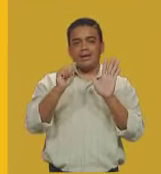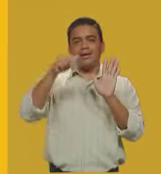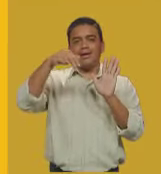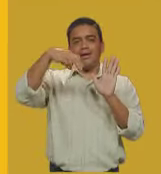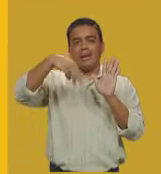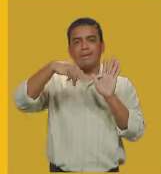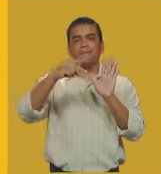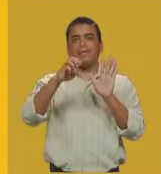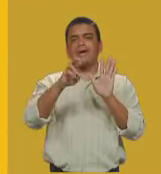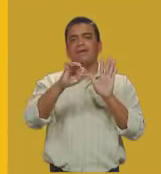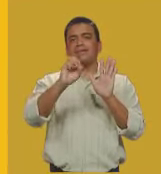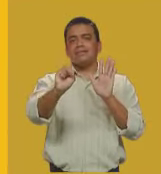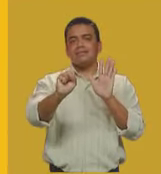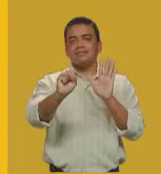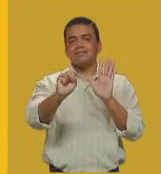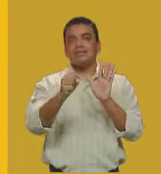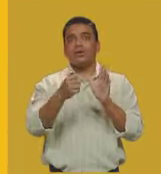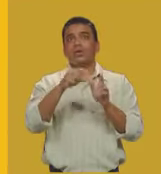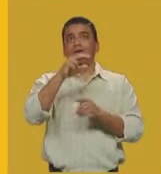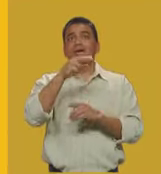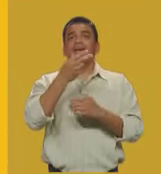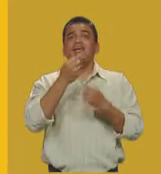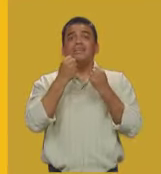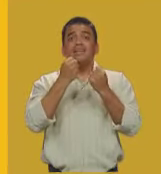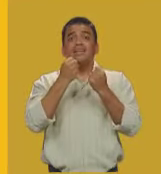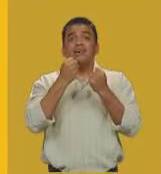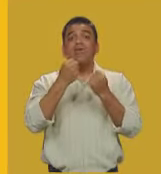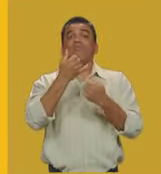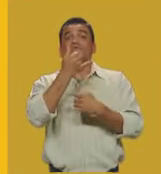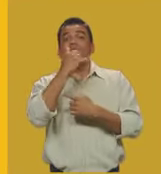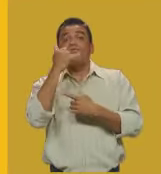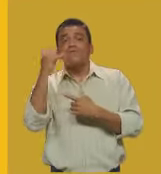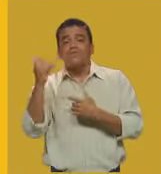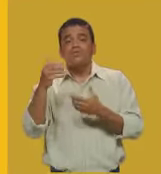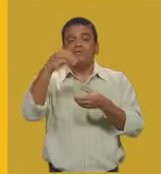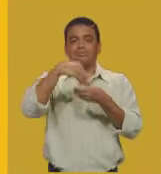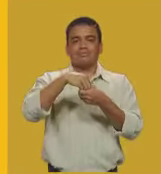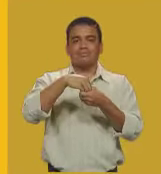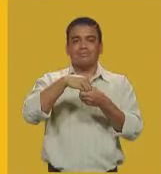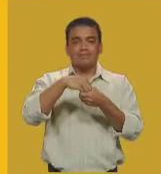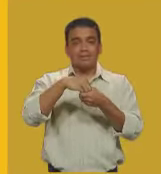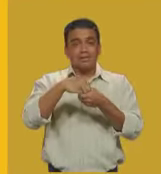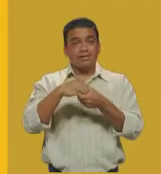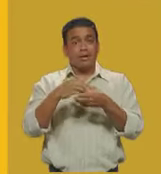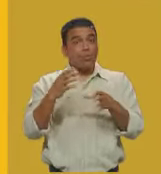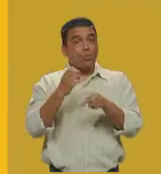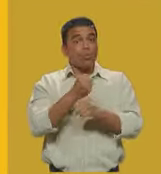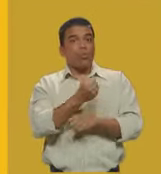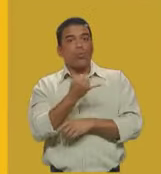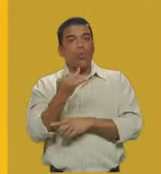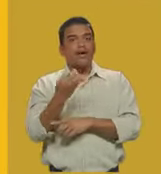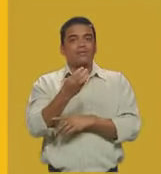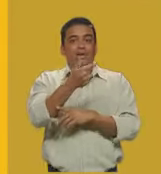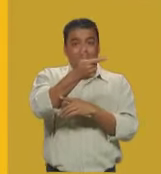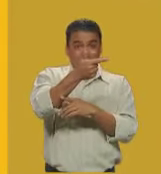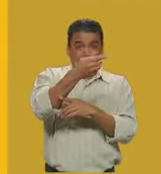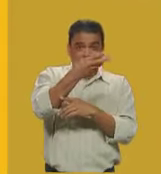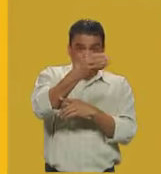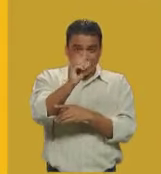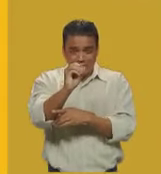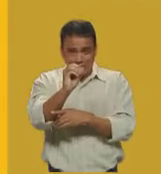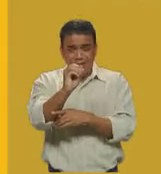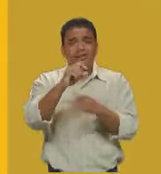saber a tensão sobre aquele resistor de 30 ohms, que está lá do lado direito? É só pegar o valor da resistência, que é 30, e multiplicar pela corrente,